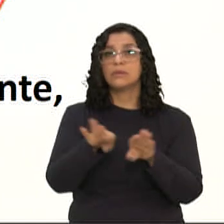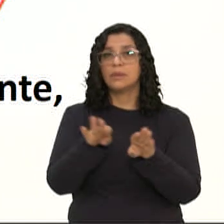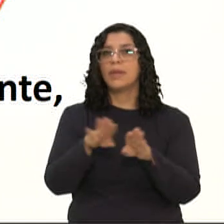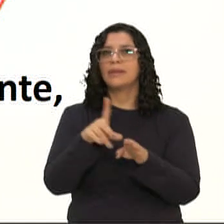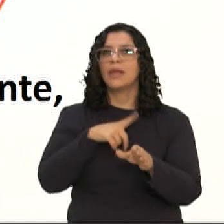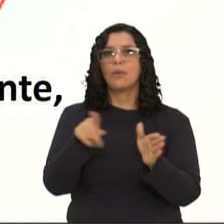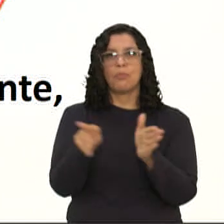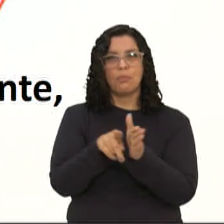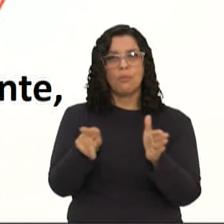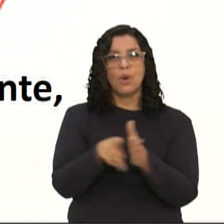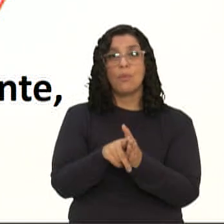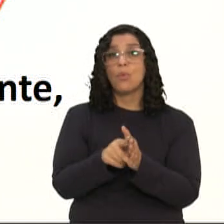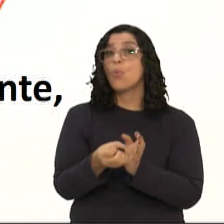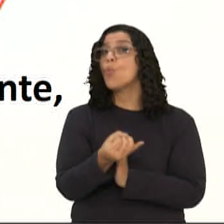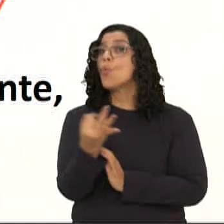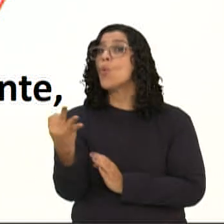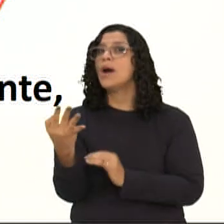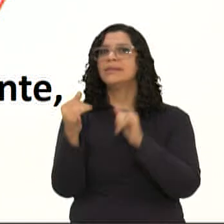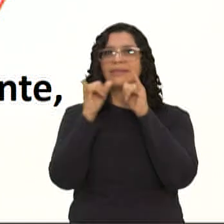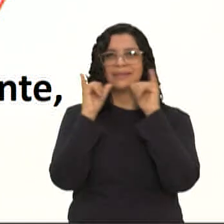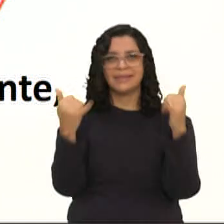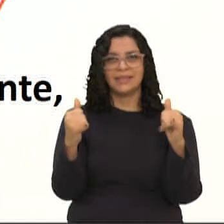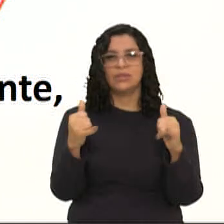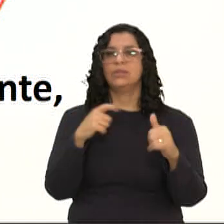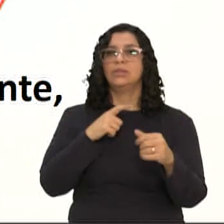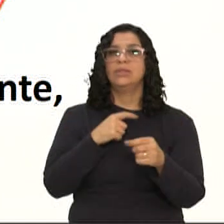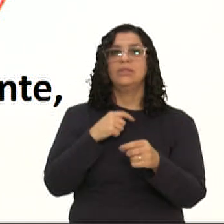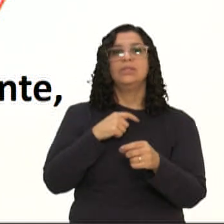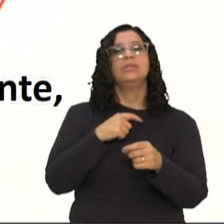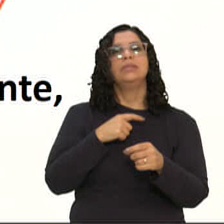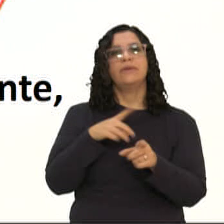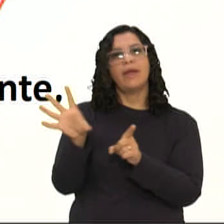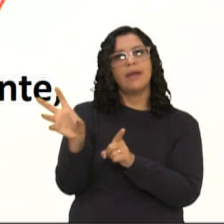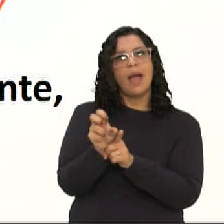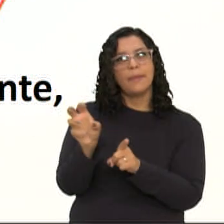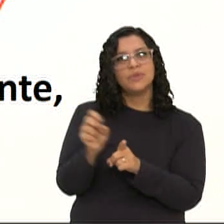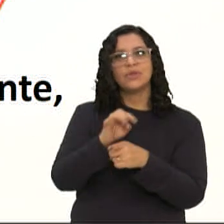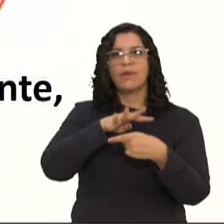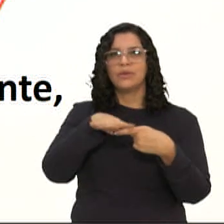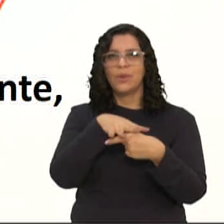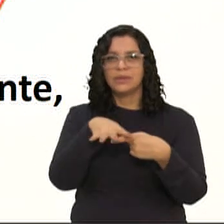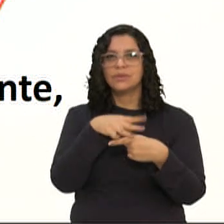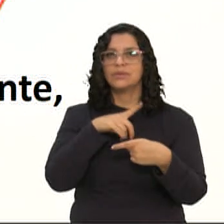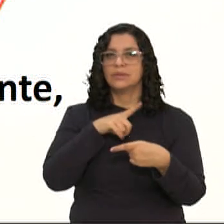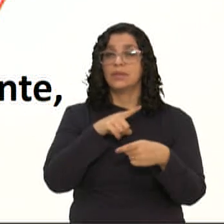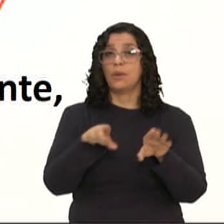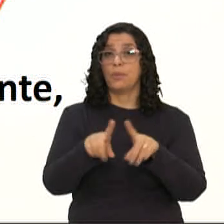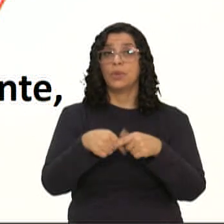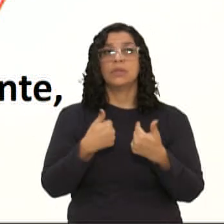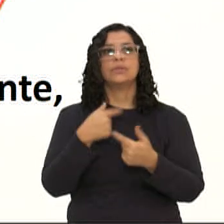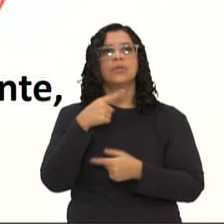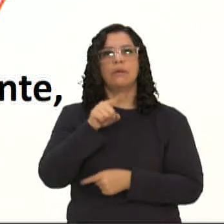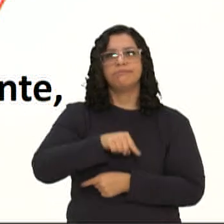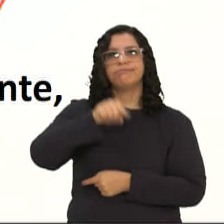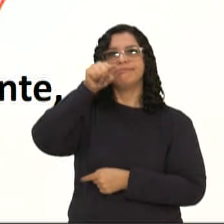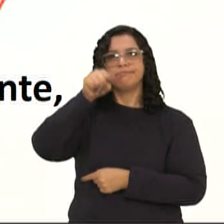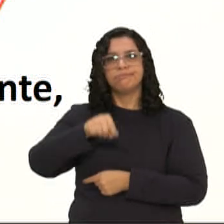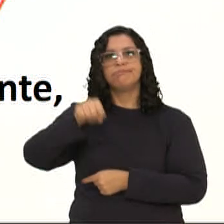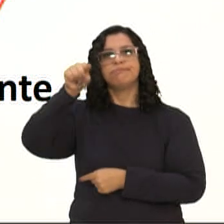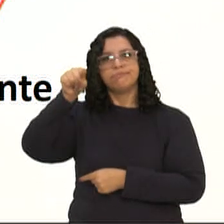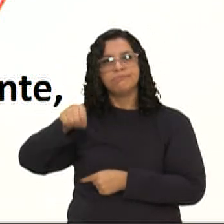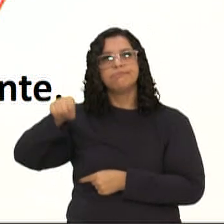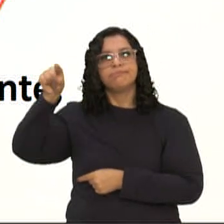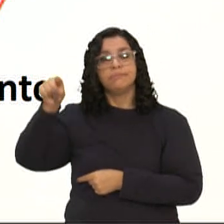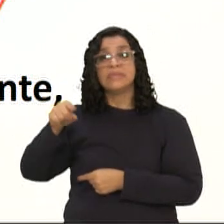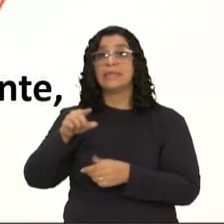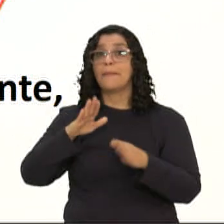da intensidade da corrente. Temos essa foto aqui de uma corrente elétrica percorrendo o resistor aqui, ó. Então,